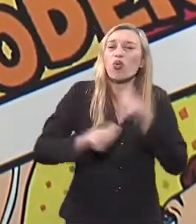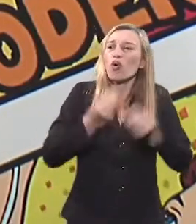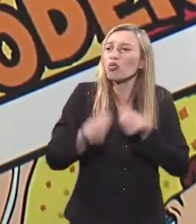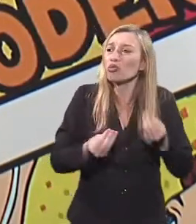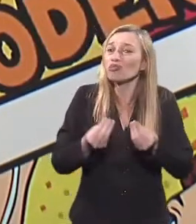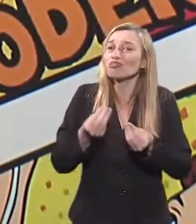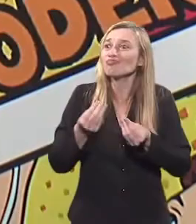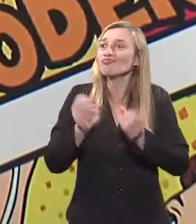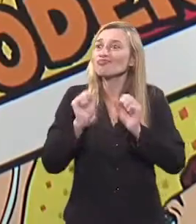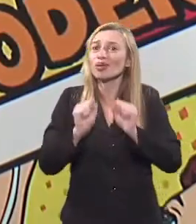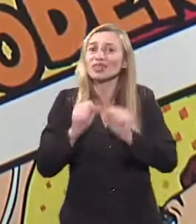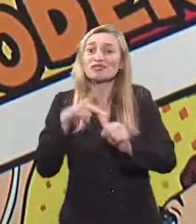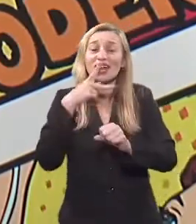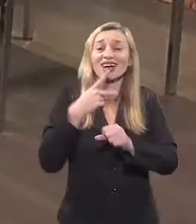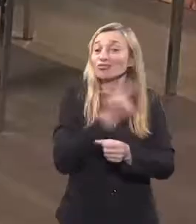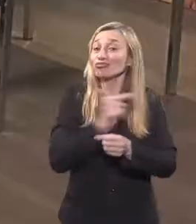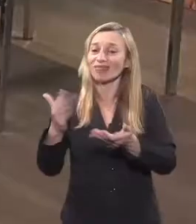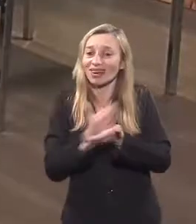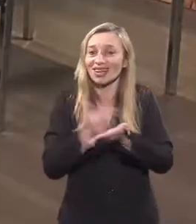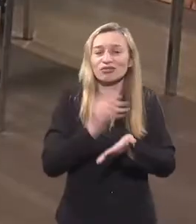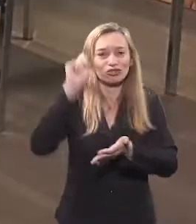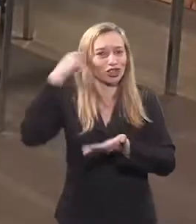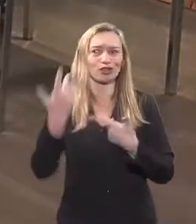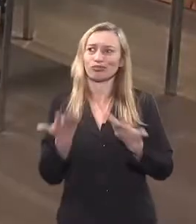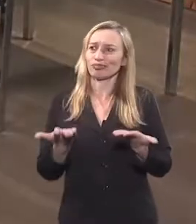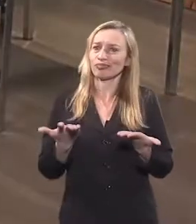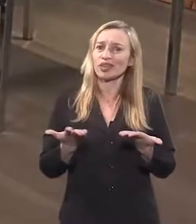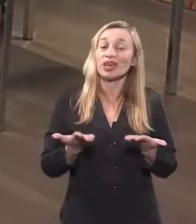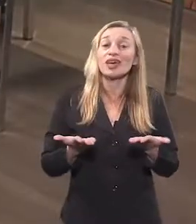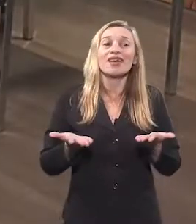que ainda se pode dizer que não existe uma literatura negra?